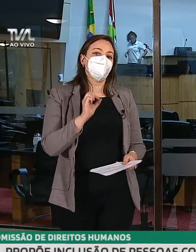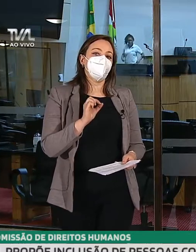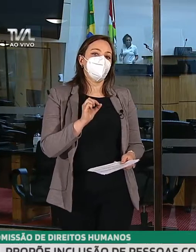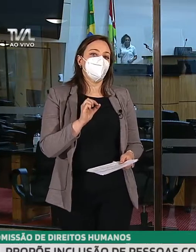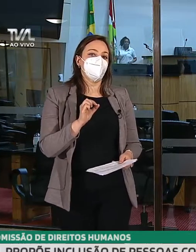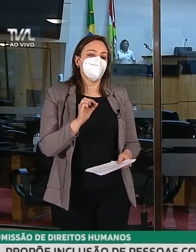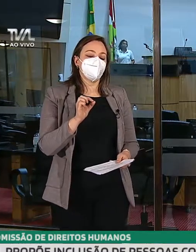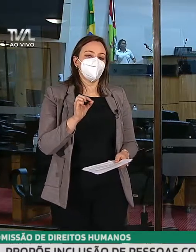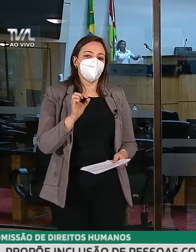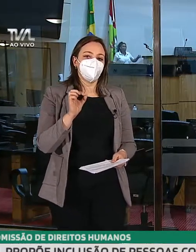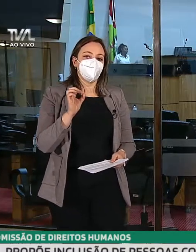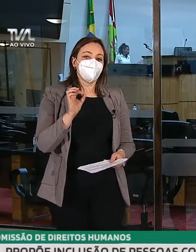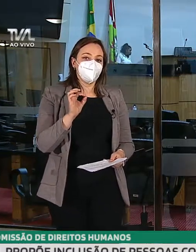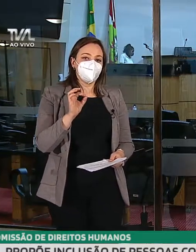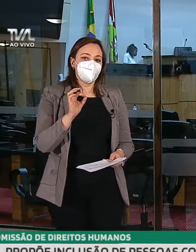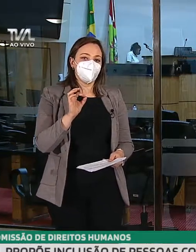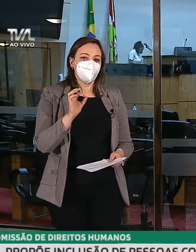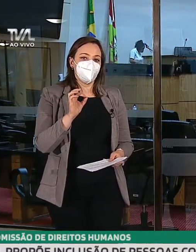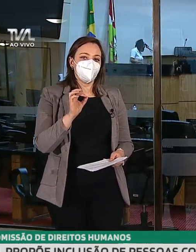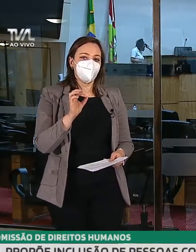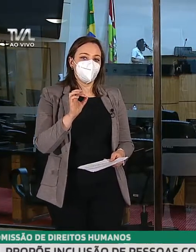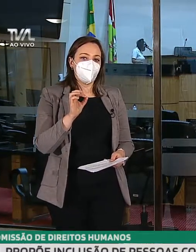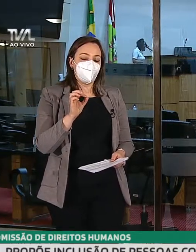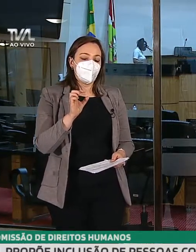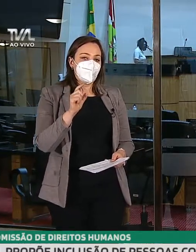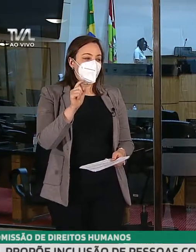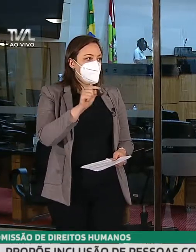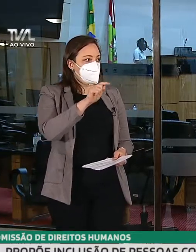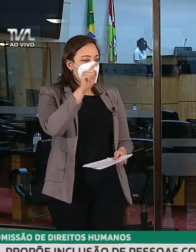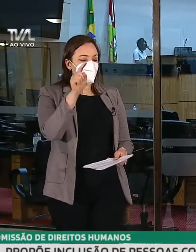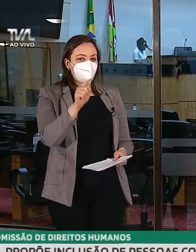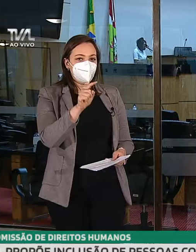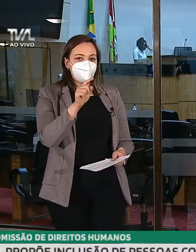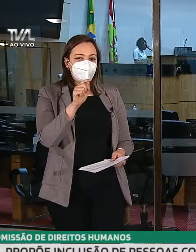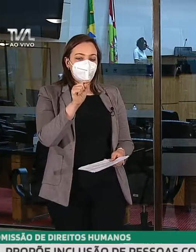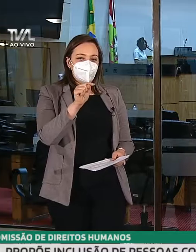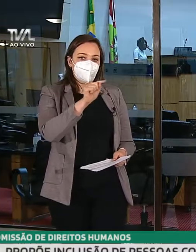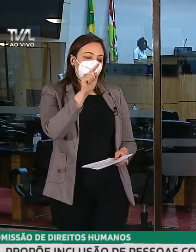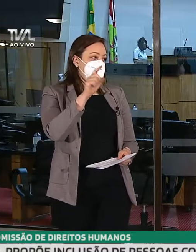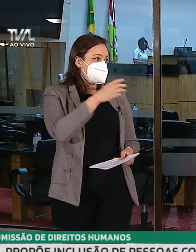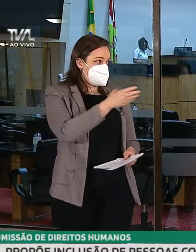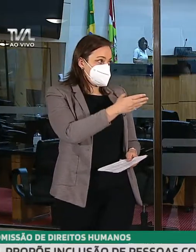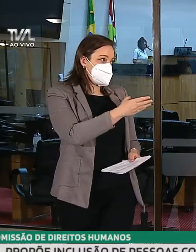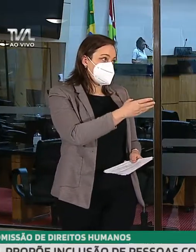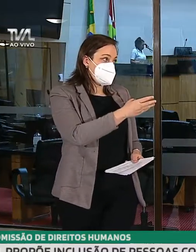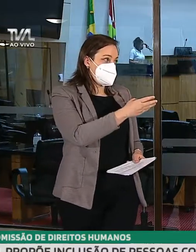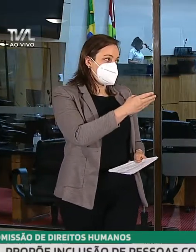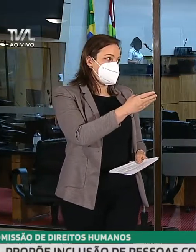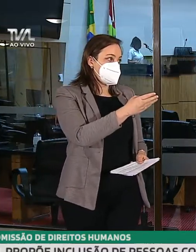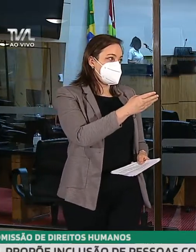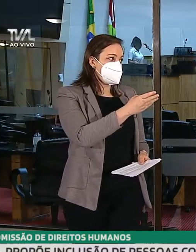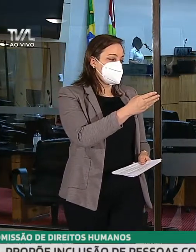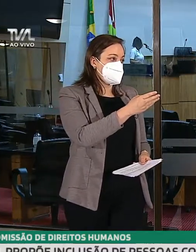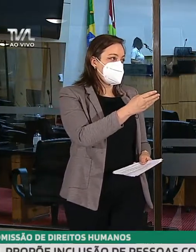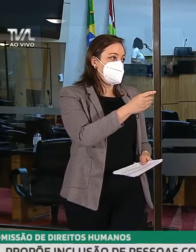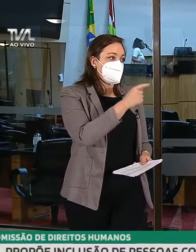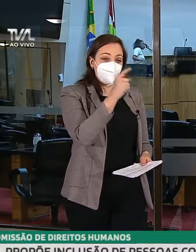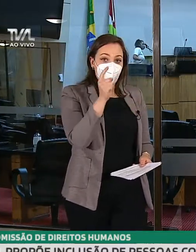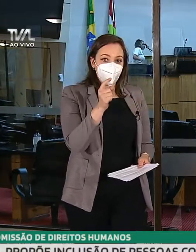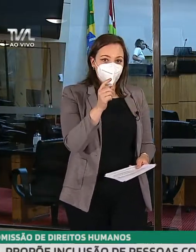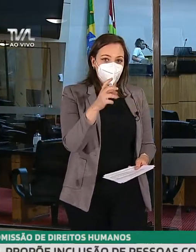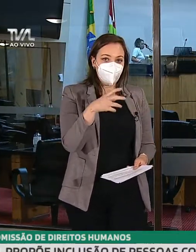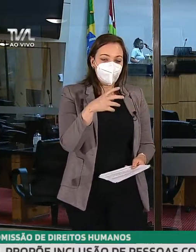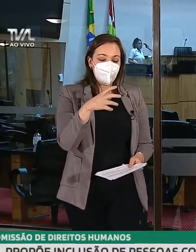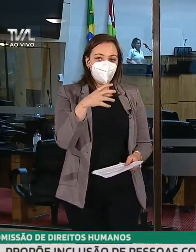símbolozinho na plaquinha, né? Não sei se você já viu esse símbolo em algum lugar. É uma fitinha, que nem aquelas fitinhas que a gente conhece, por exemplo, do